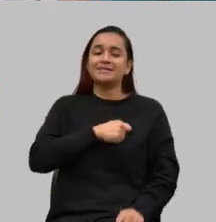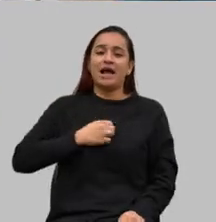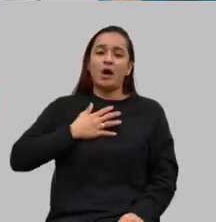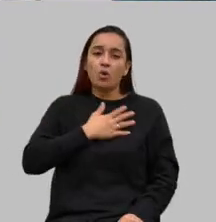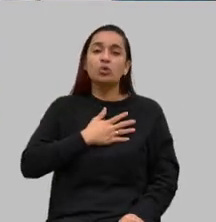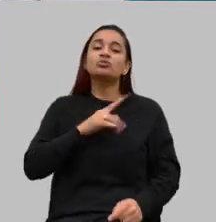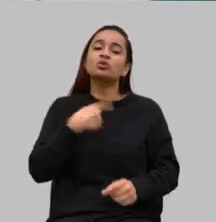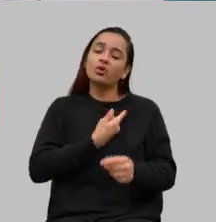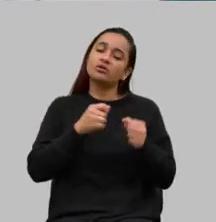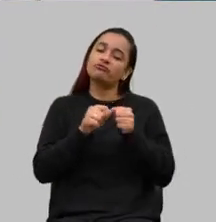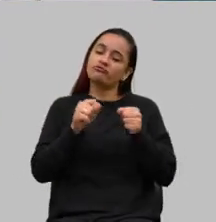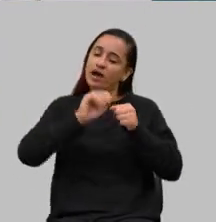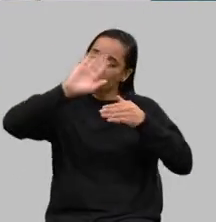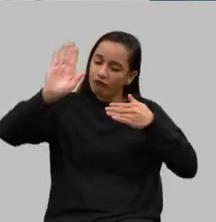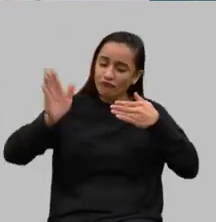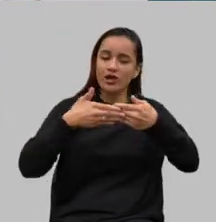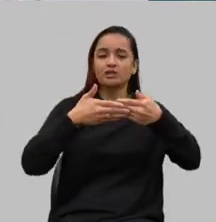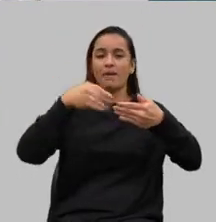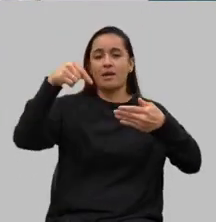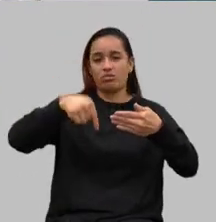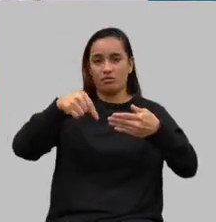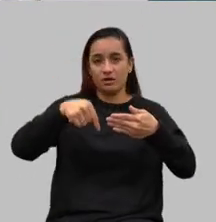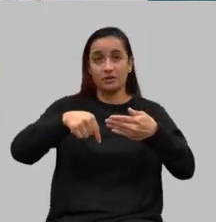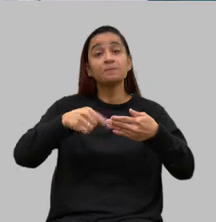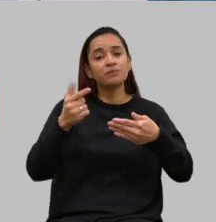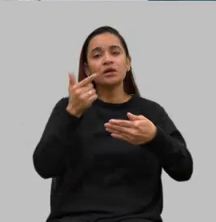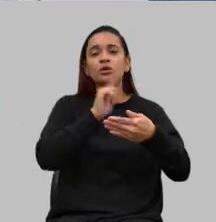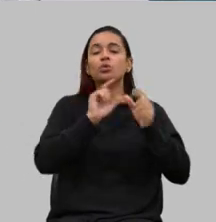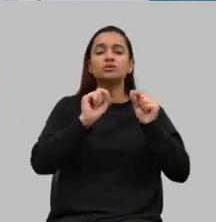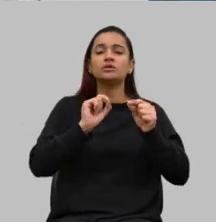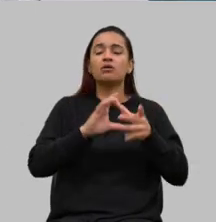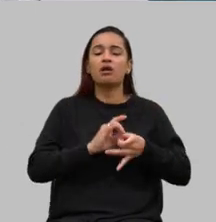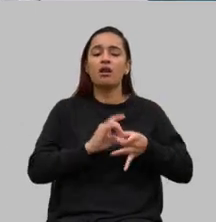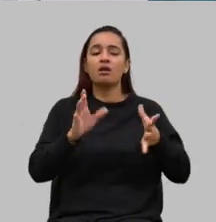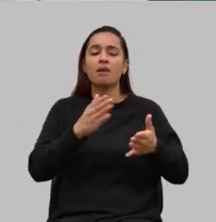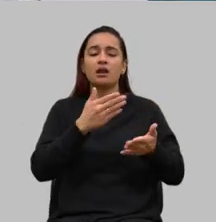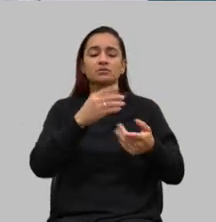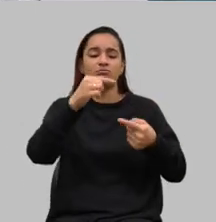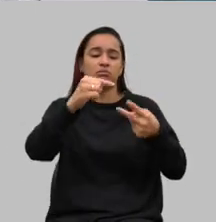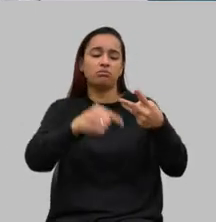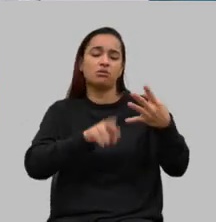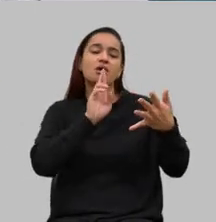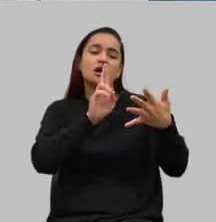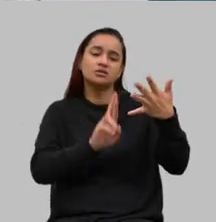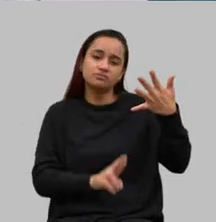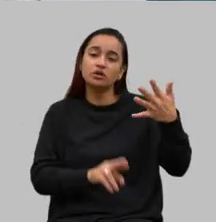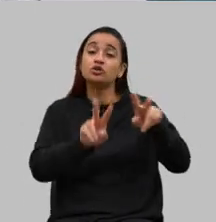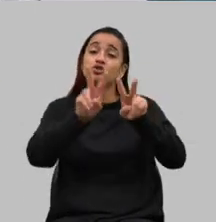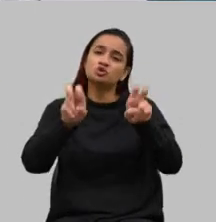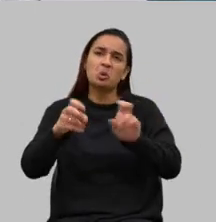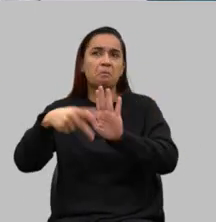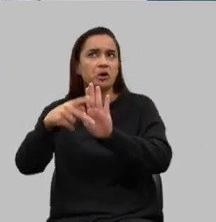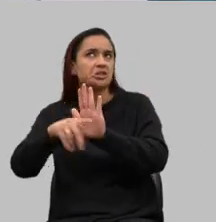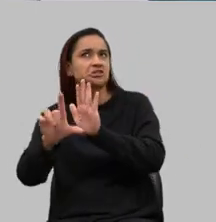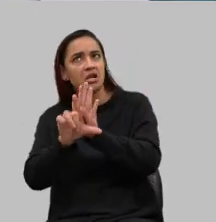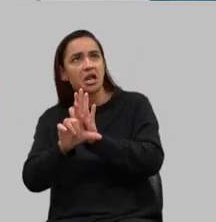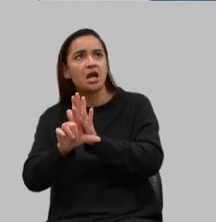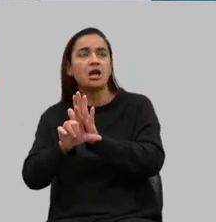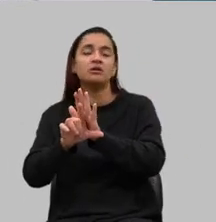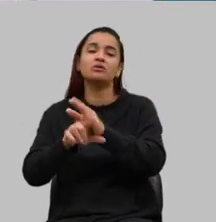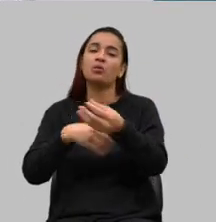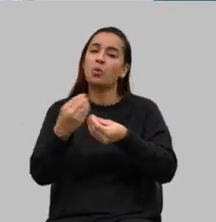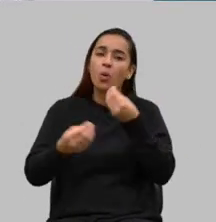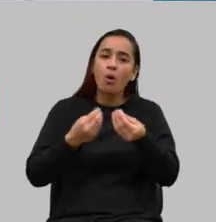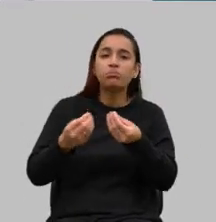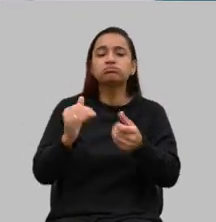fechamento aqui e a gente dê as deliberações seja através de projeto de lei eh para que a gente